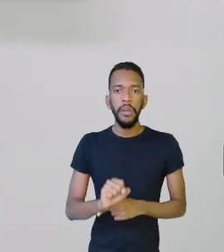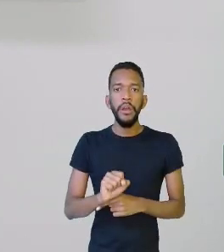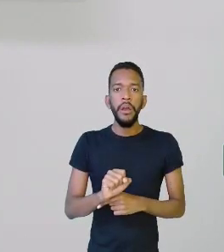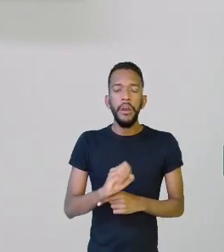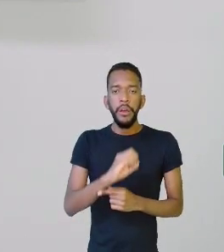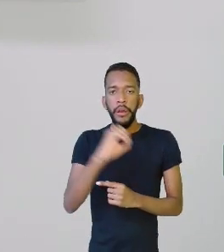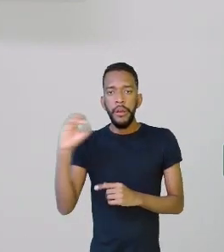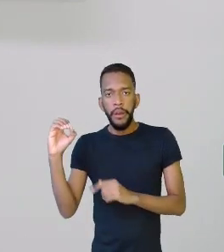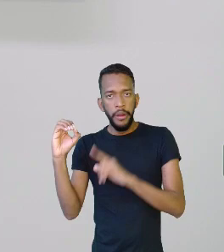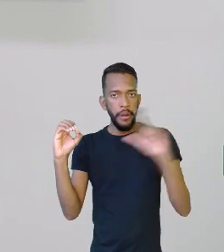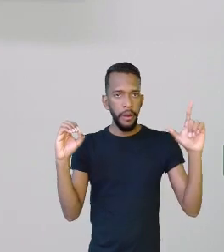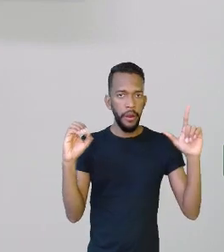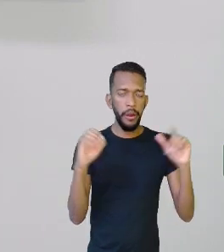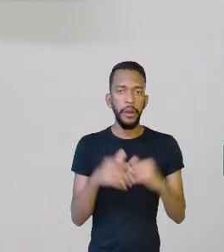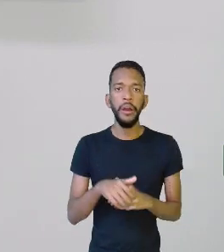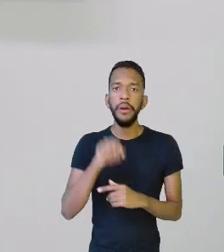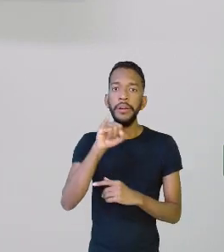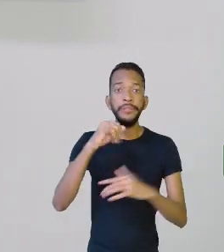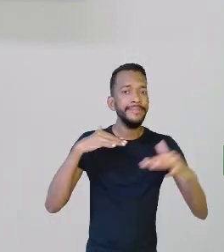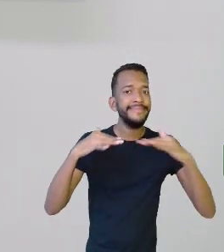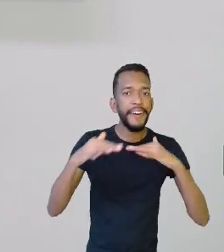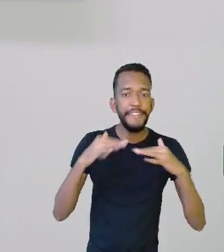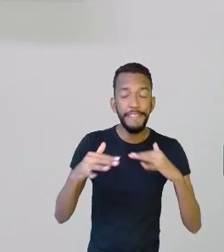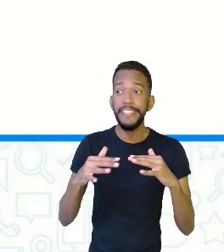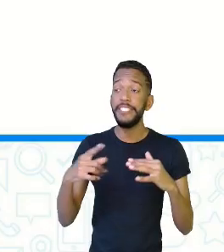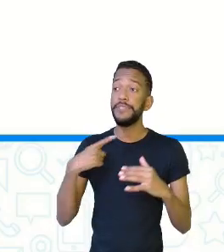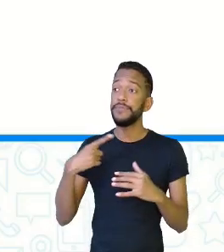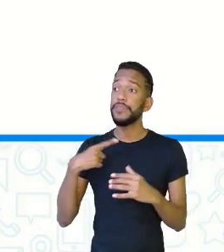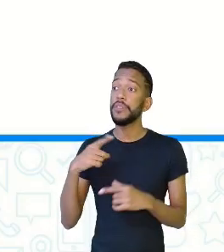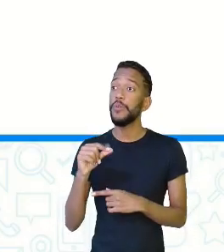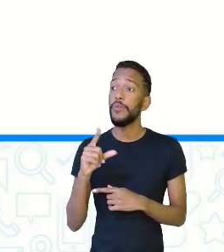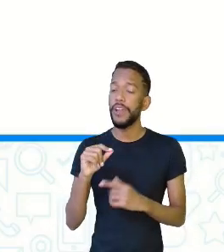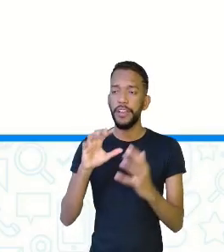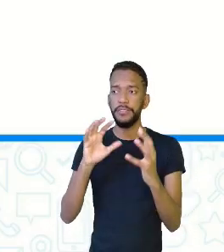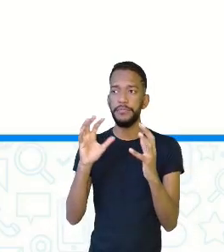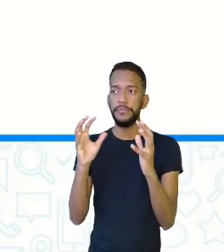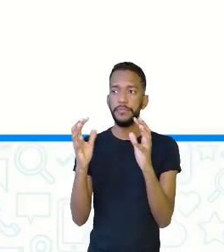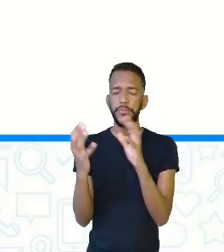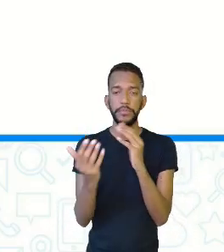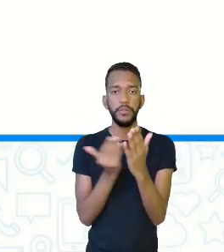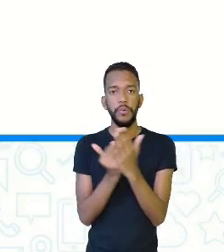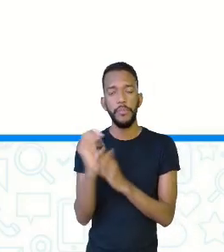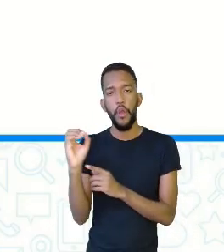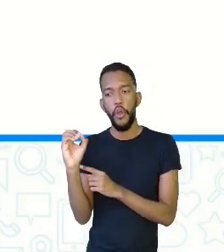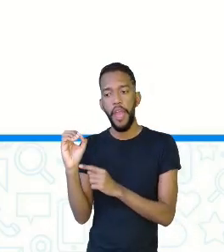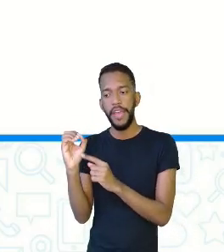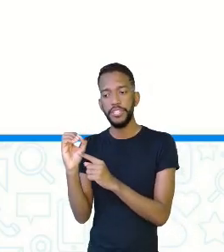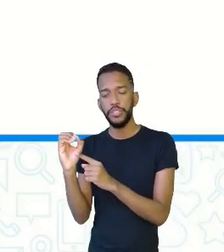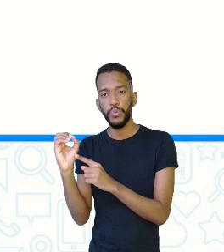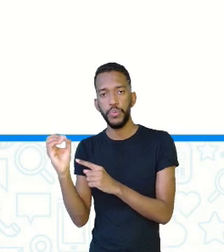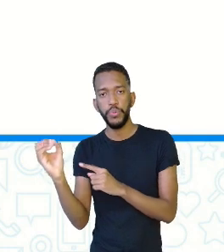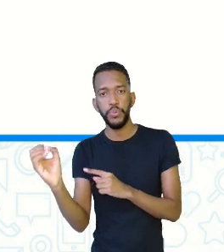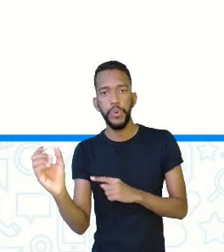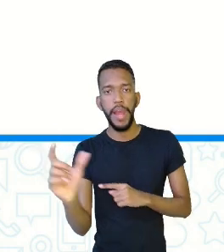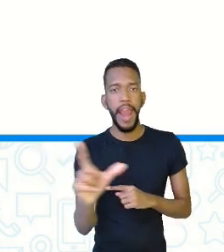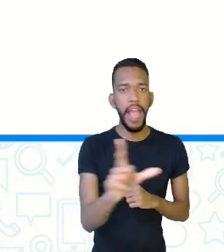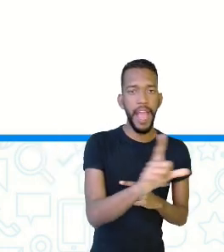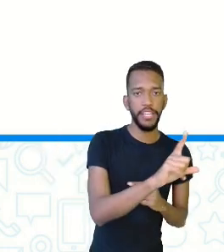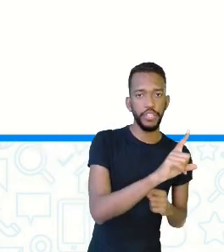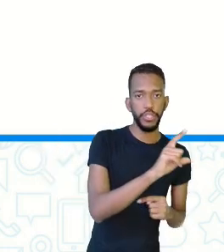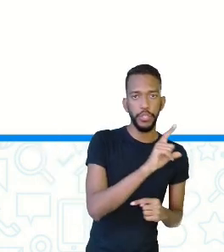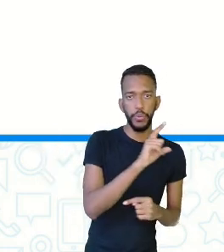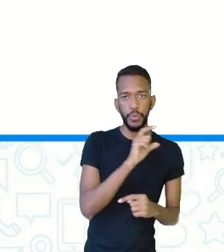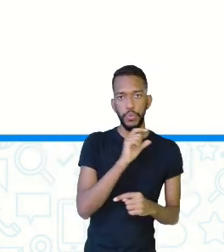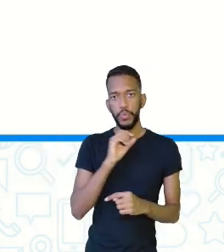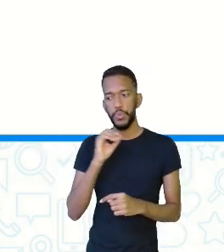movimento da Terra é sempre anti-horário, ele vai sempre começar de oeste para leste. E o que é que